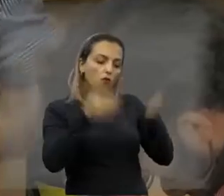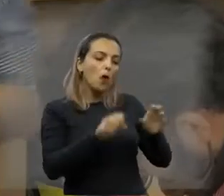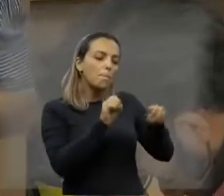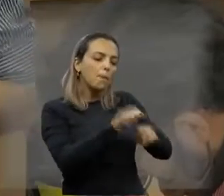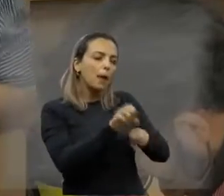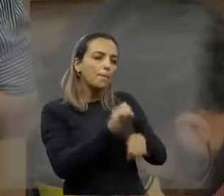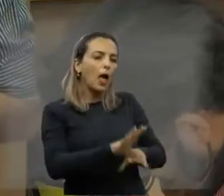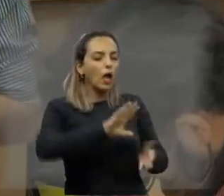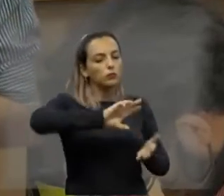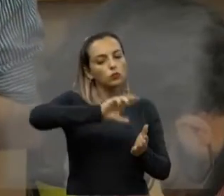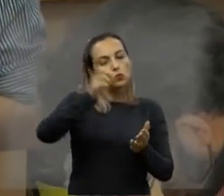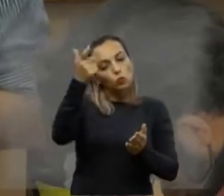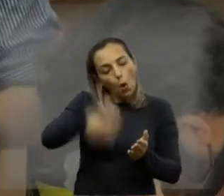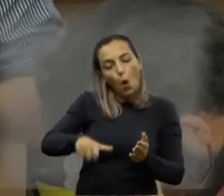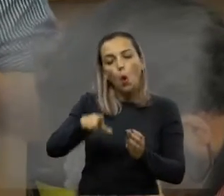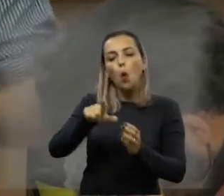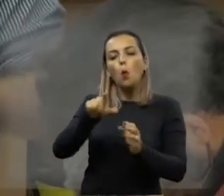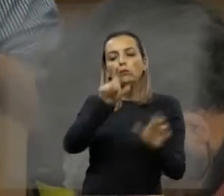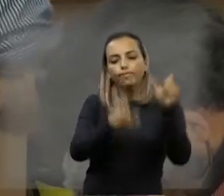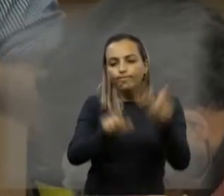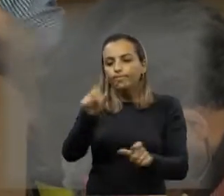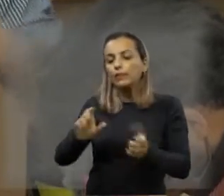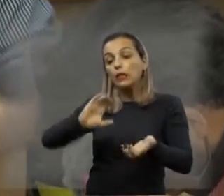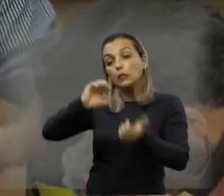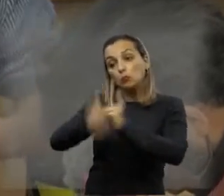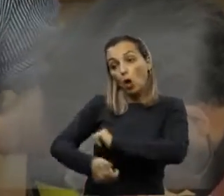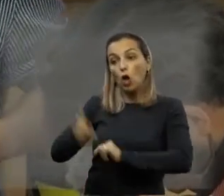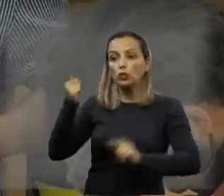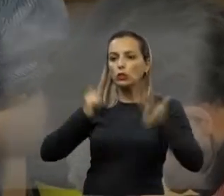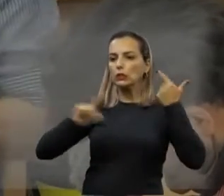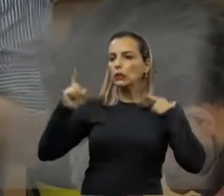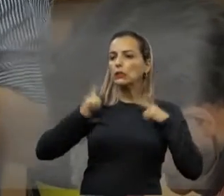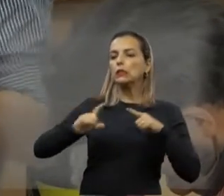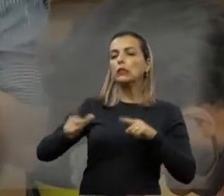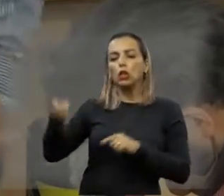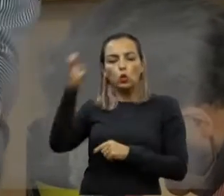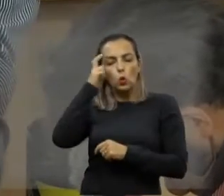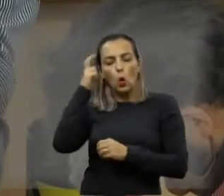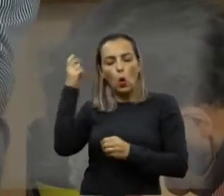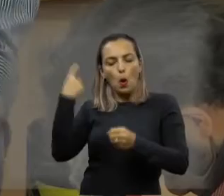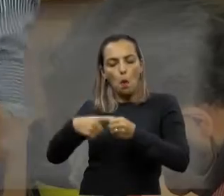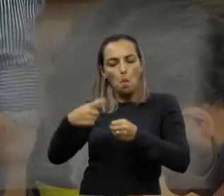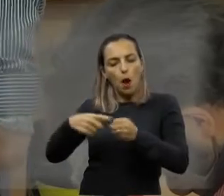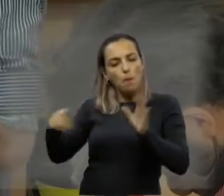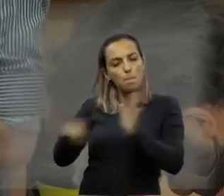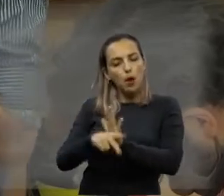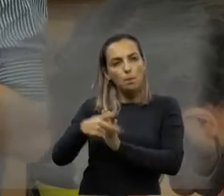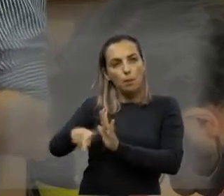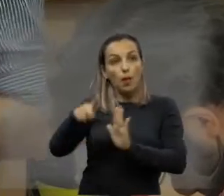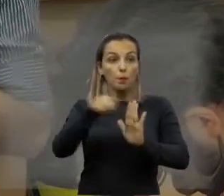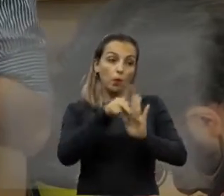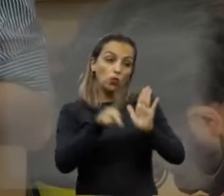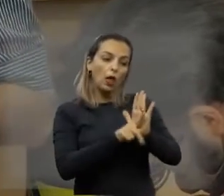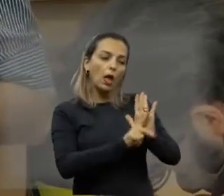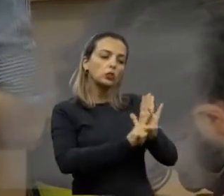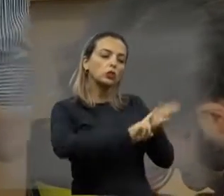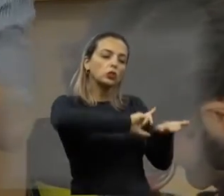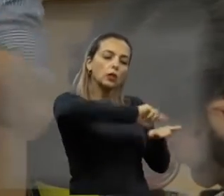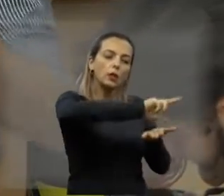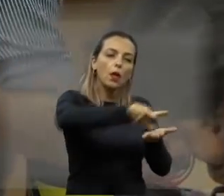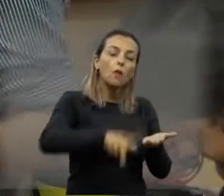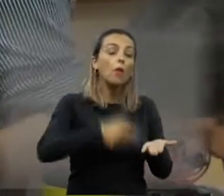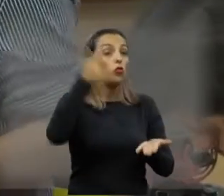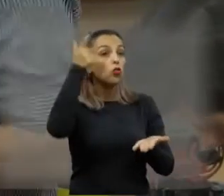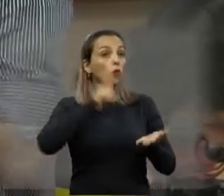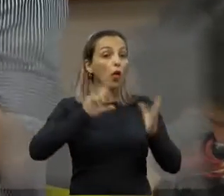outros estão debatendo a possibilidade de ter Esporte cultura e lazer no seu bairro Eu acho que o projeto que está vindo para câmera tá muito diverso é muito plural